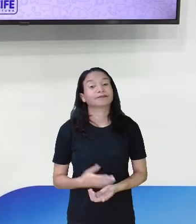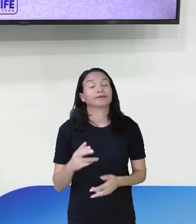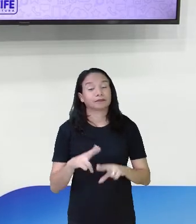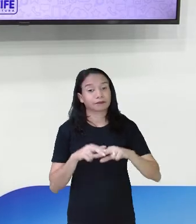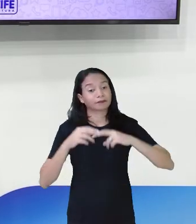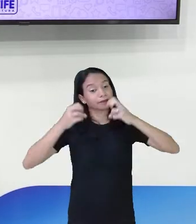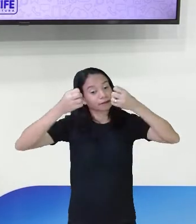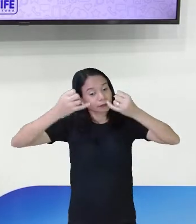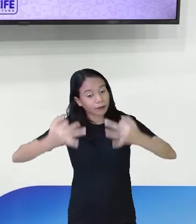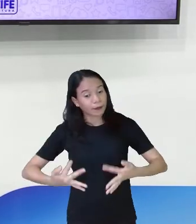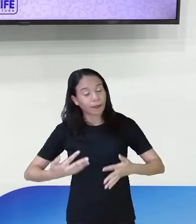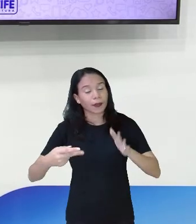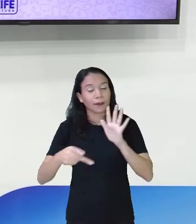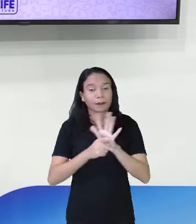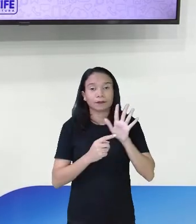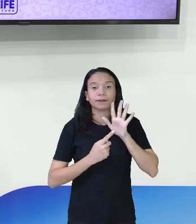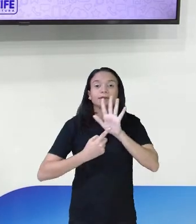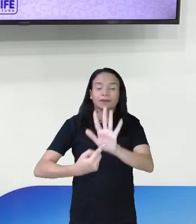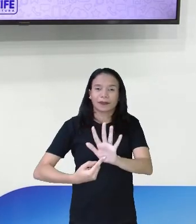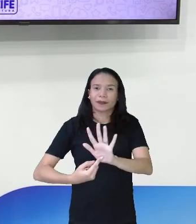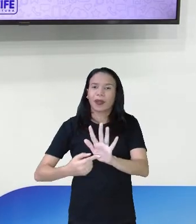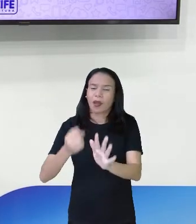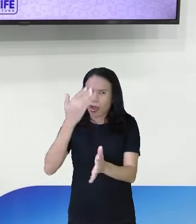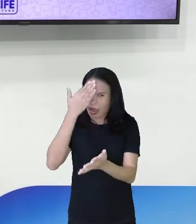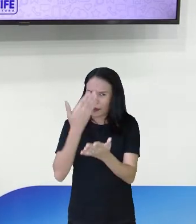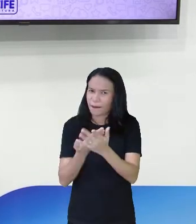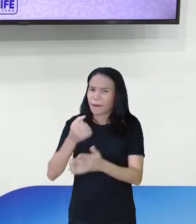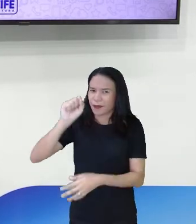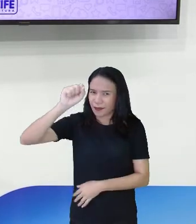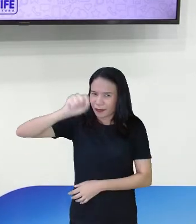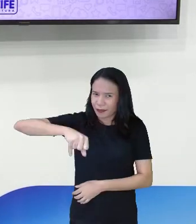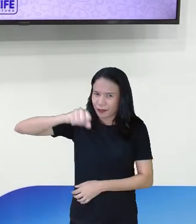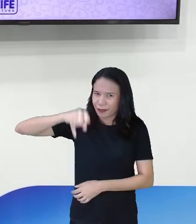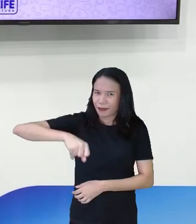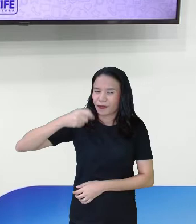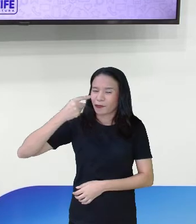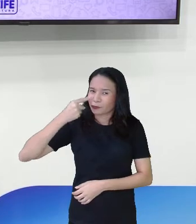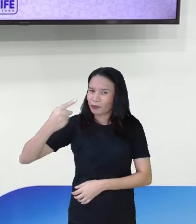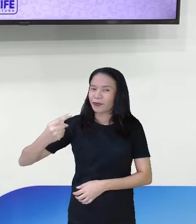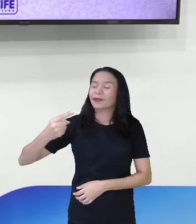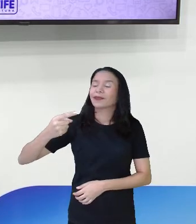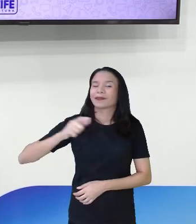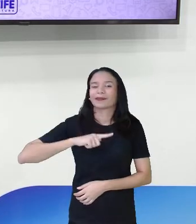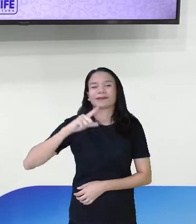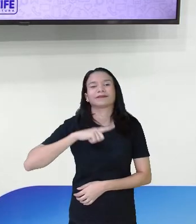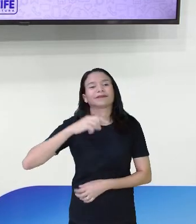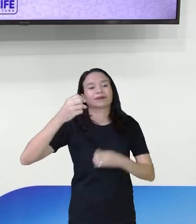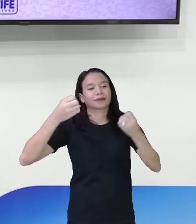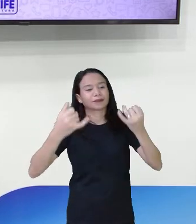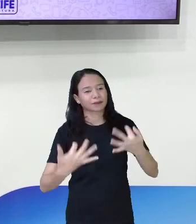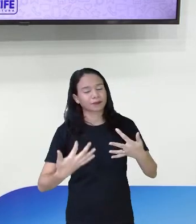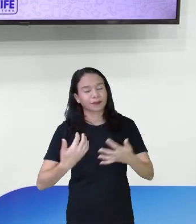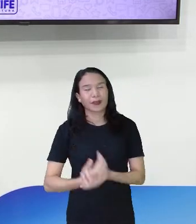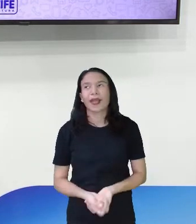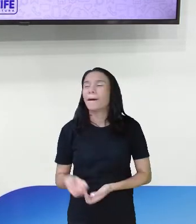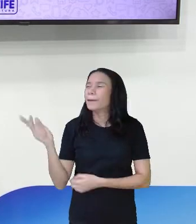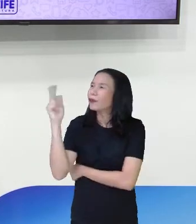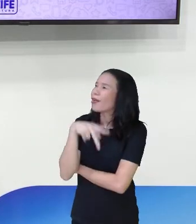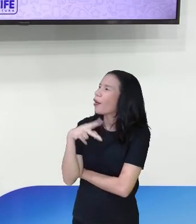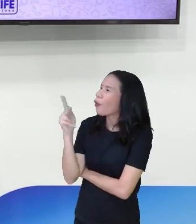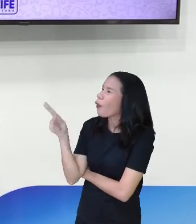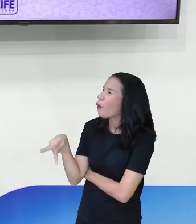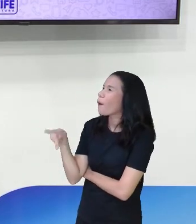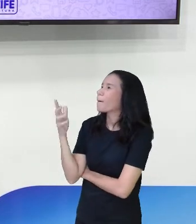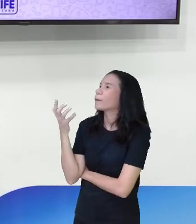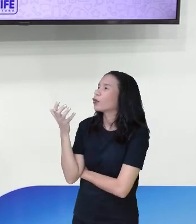Pela explicação que eu dei, eu acredito que vai chegar a mensagem para a professora Mauricéia aí explicando. Ah, professora, é